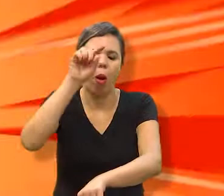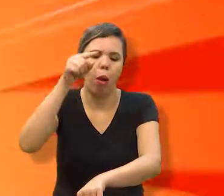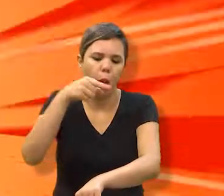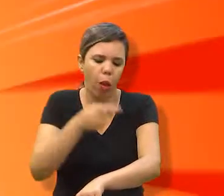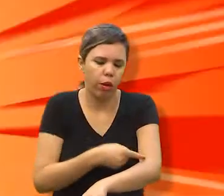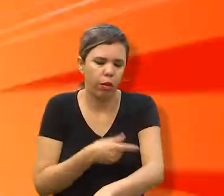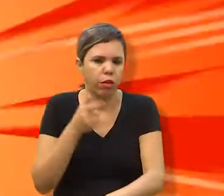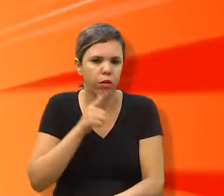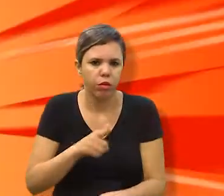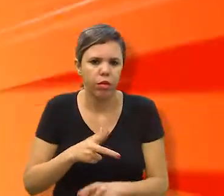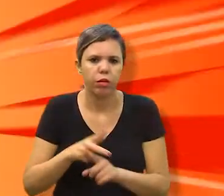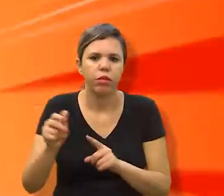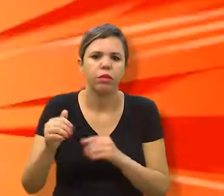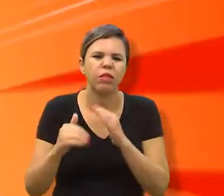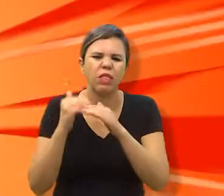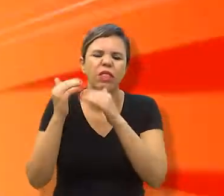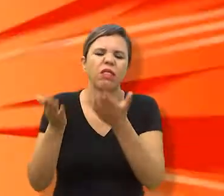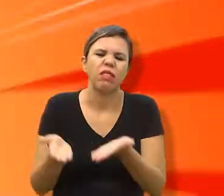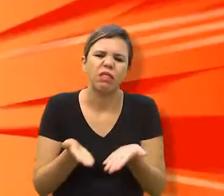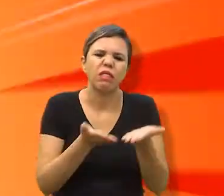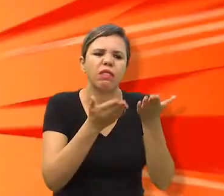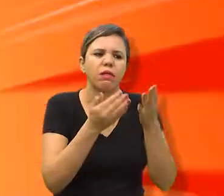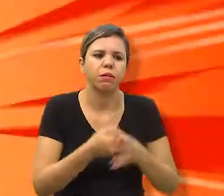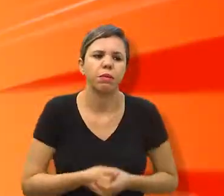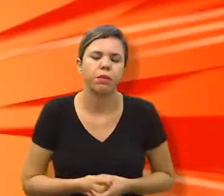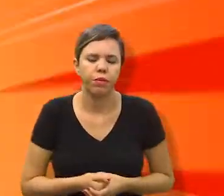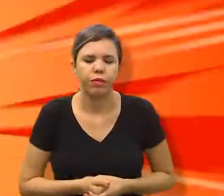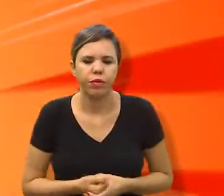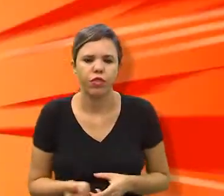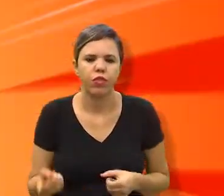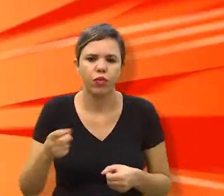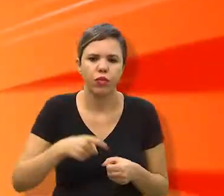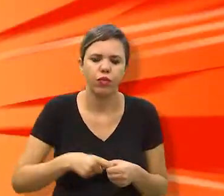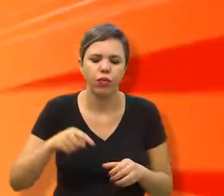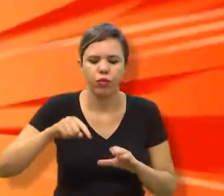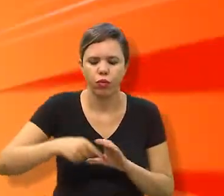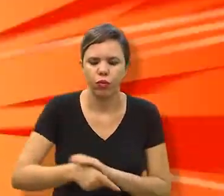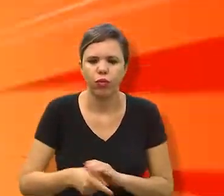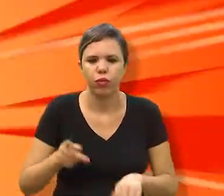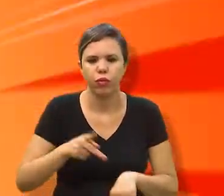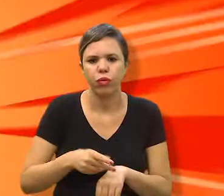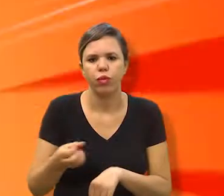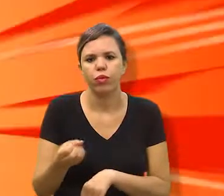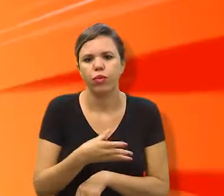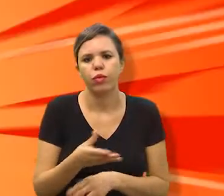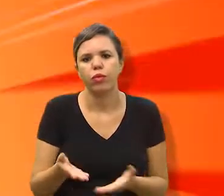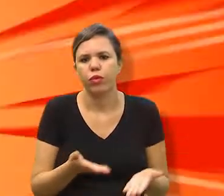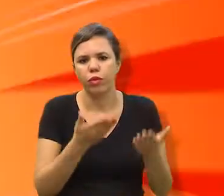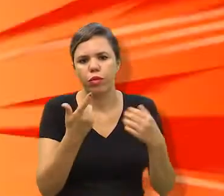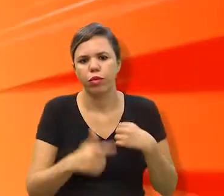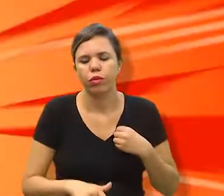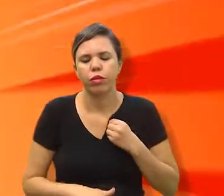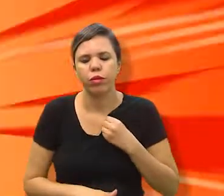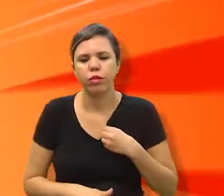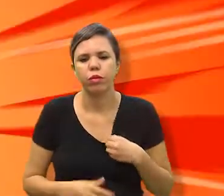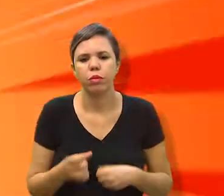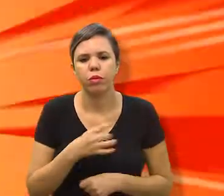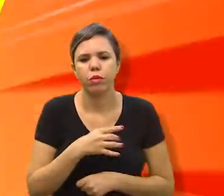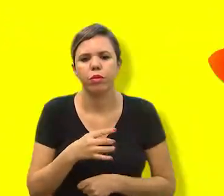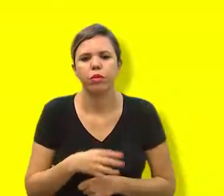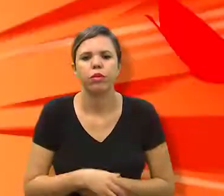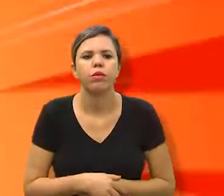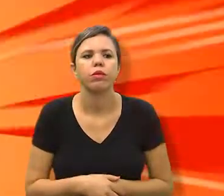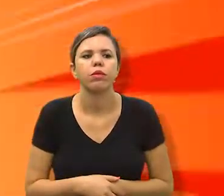minhas grandes pedras para cima do morro e aí eu volto para baixo, pego uma pedra nova e levo para cima de novo, né? Mas esse é o meu grande